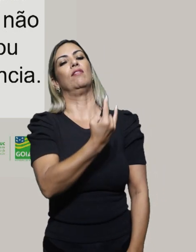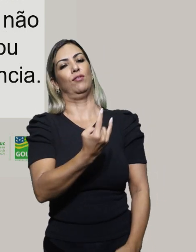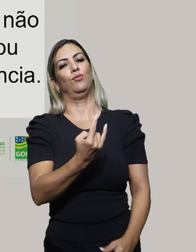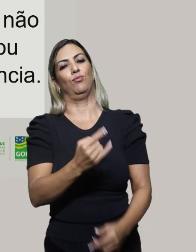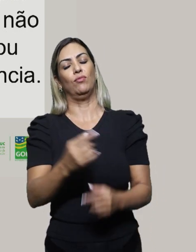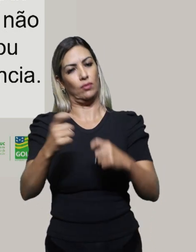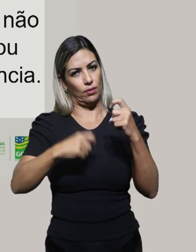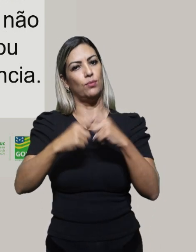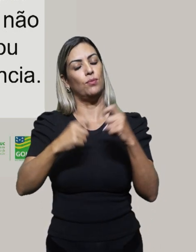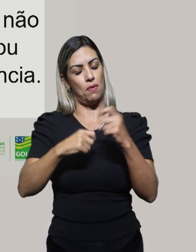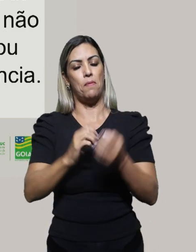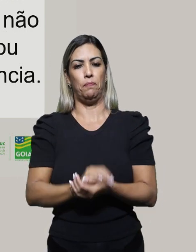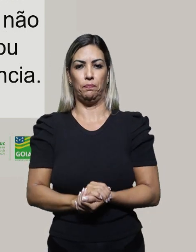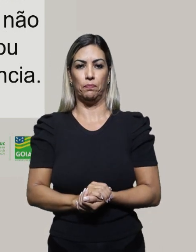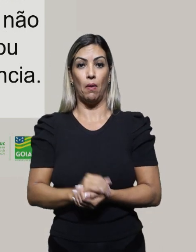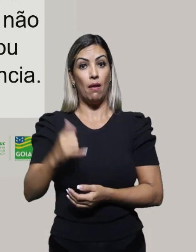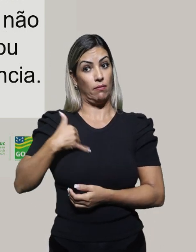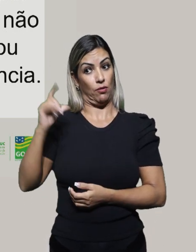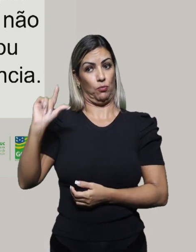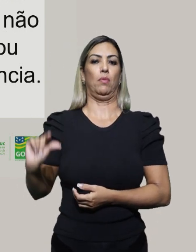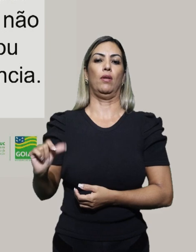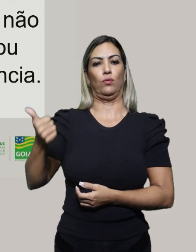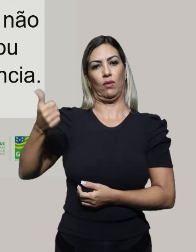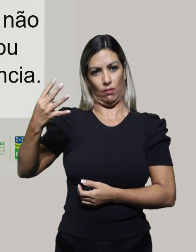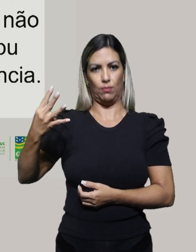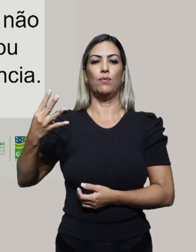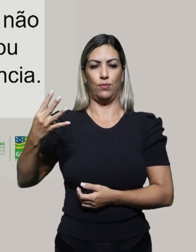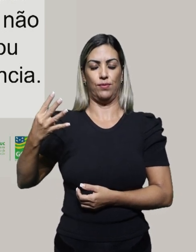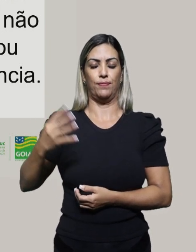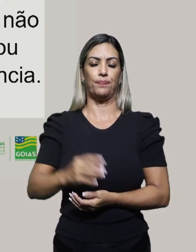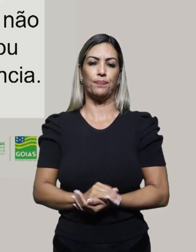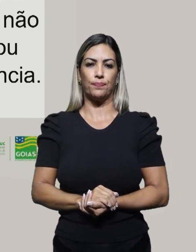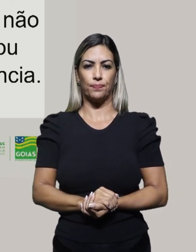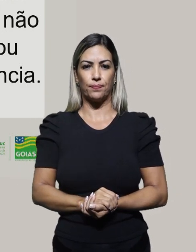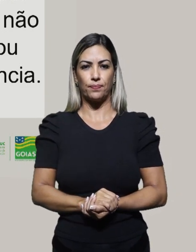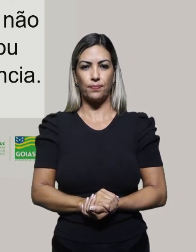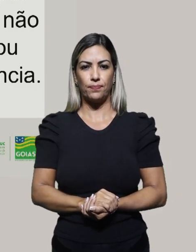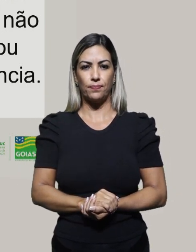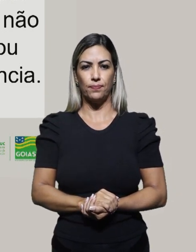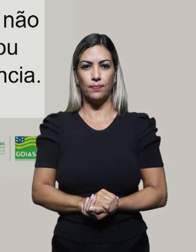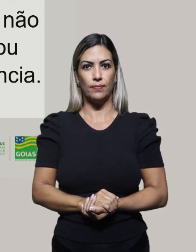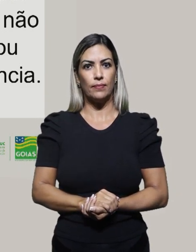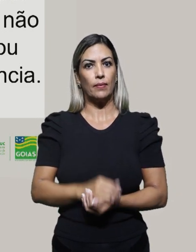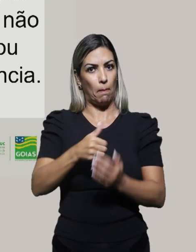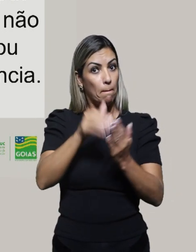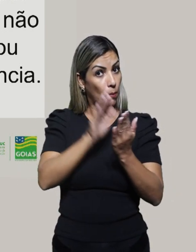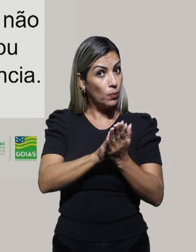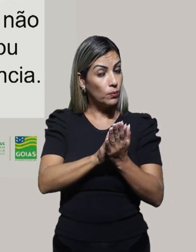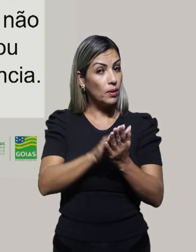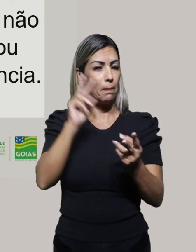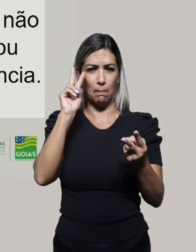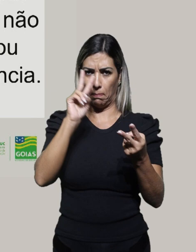a libidinagem dela, com menor de 14 anos.